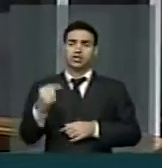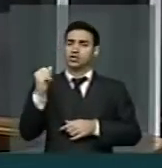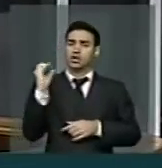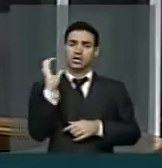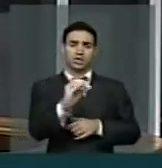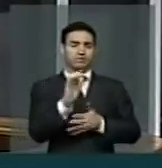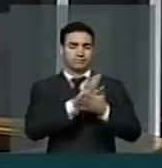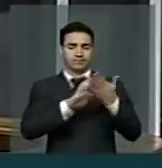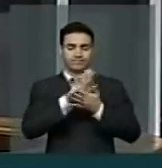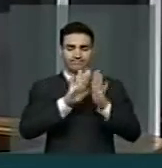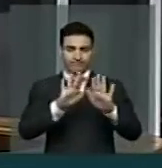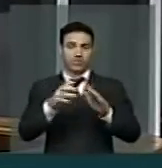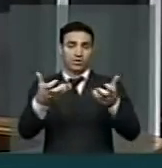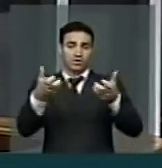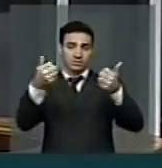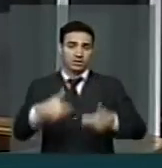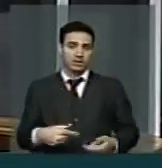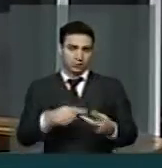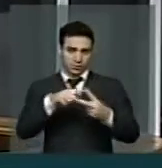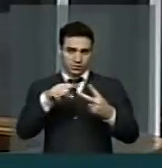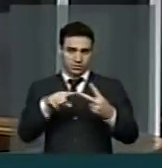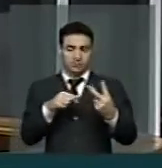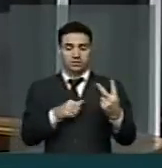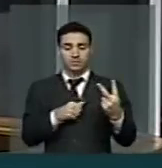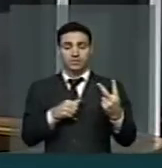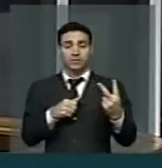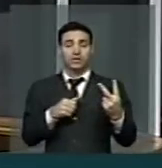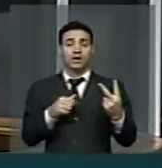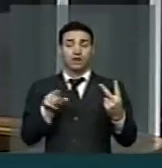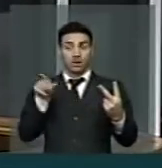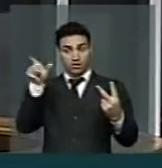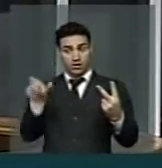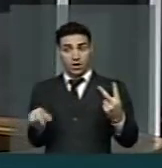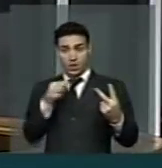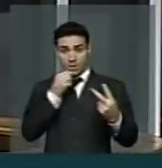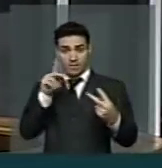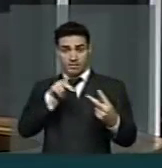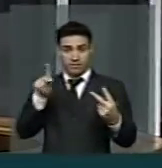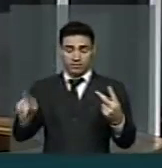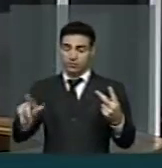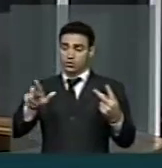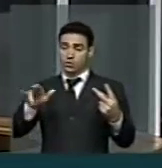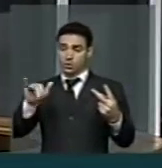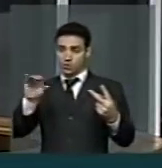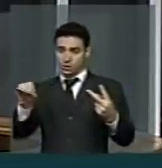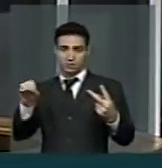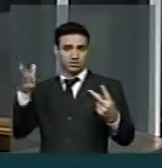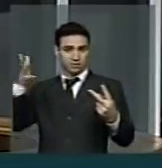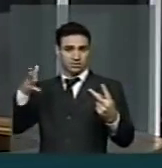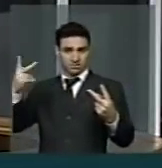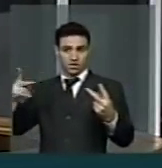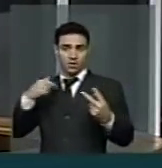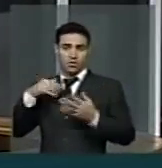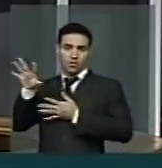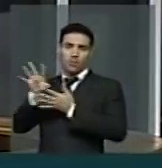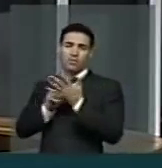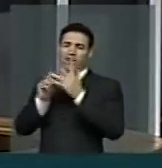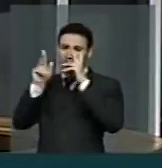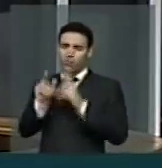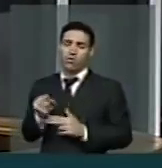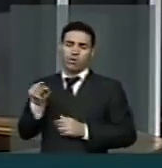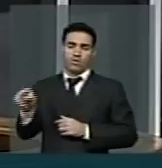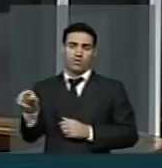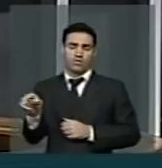dizer duas coisas. Primeiro, eu faço minhas as palavras do professor Lúcio Gregori, quando diz